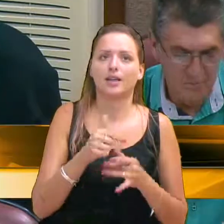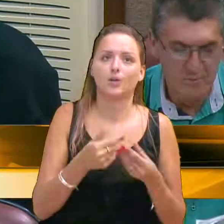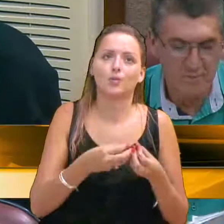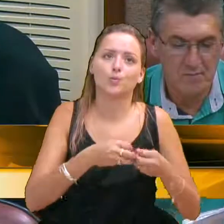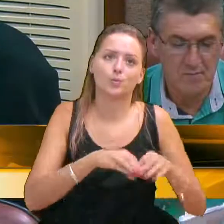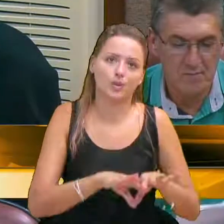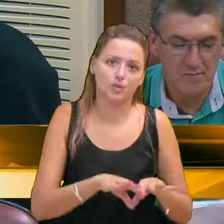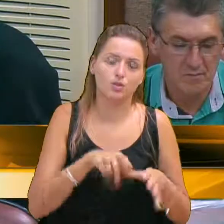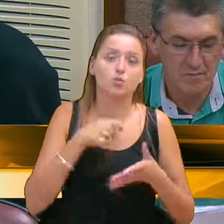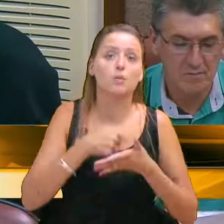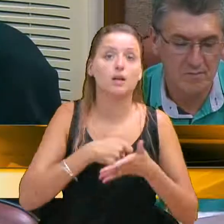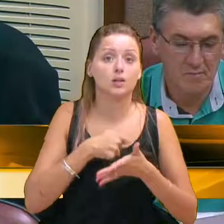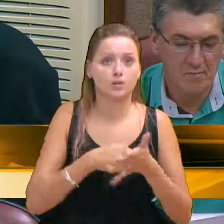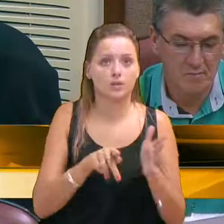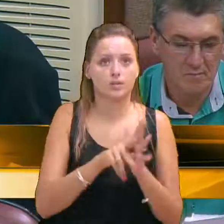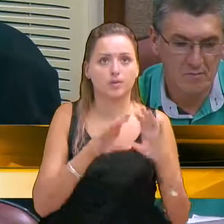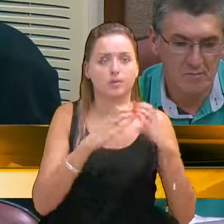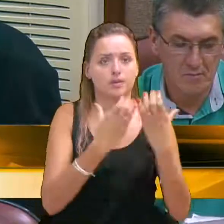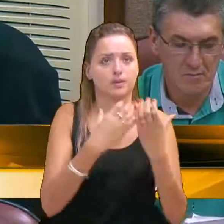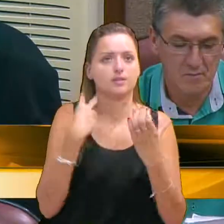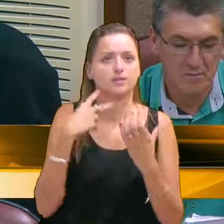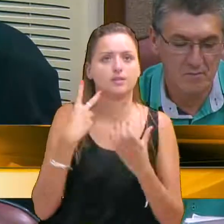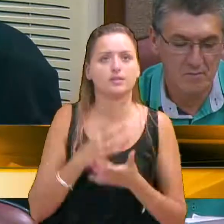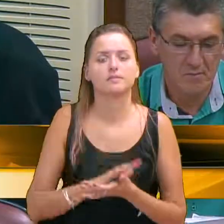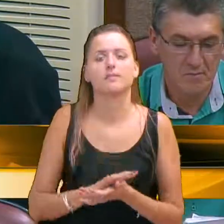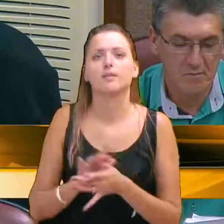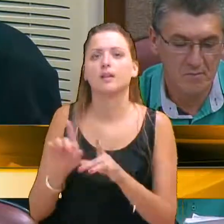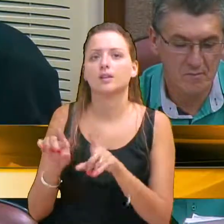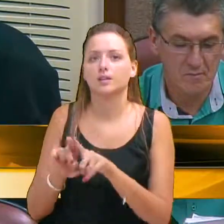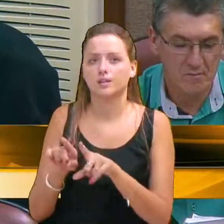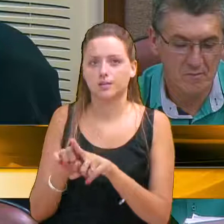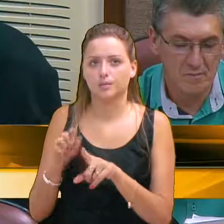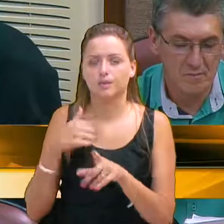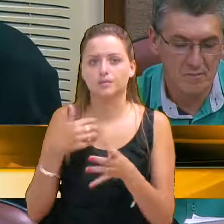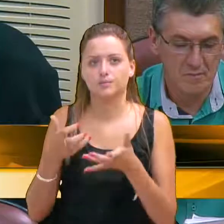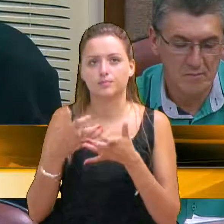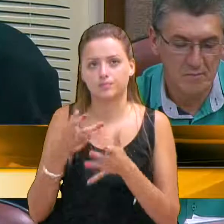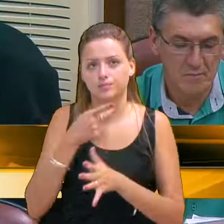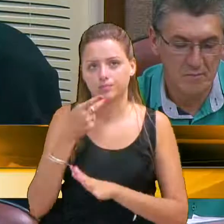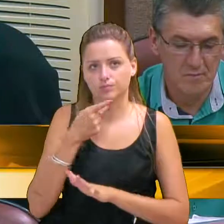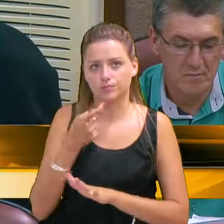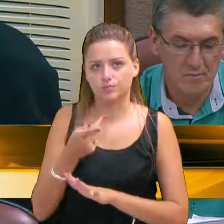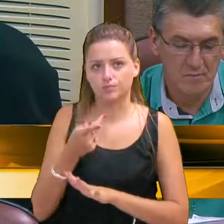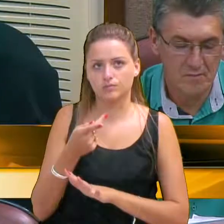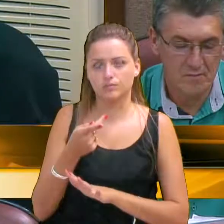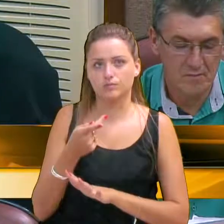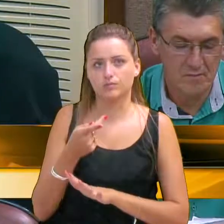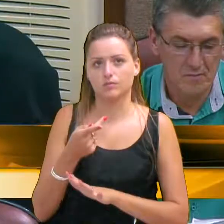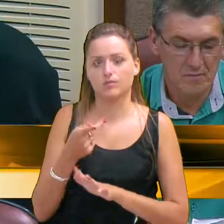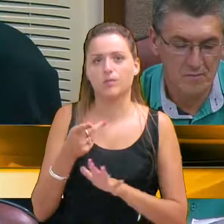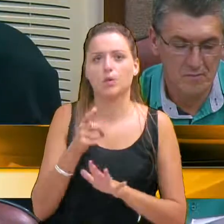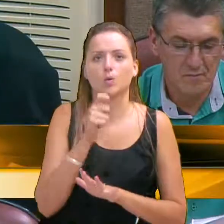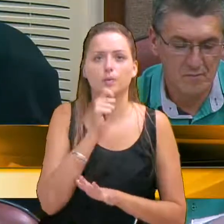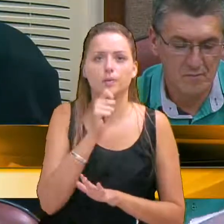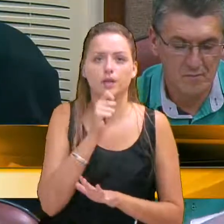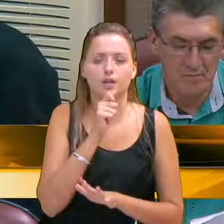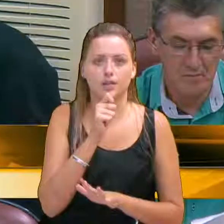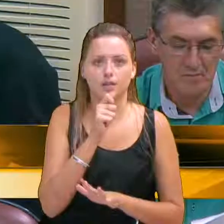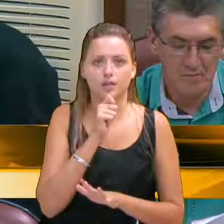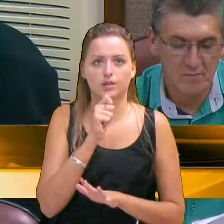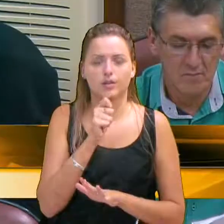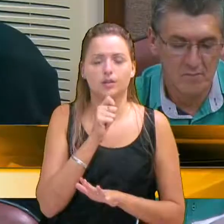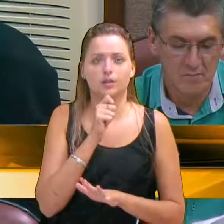essa casa alertado esse aspecto. E, por fim, eu queria comentar uma reportagem de